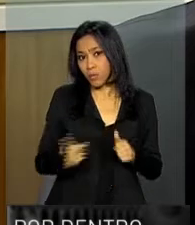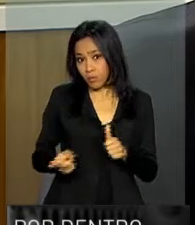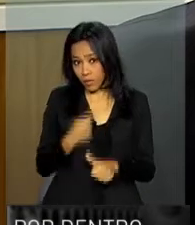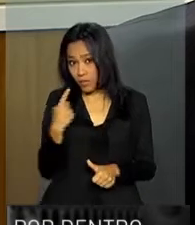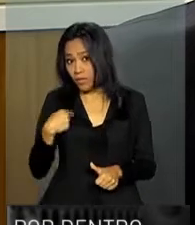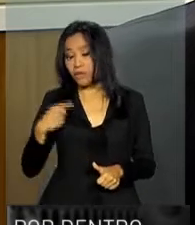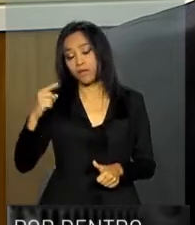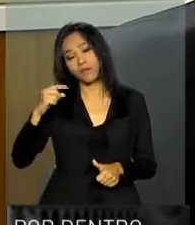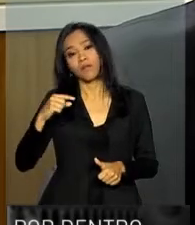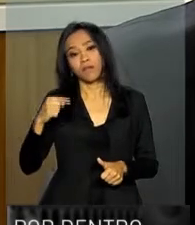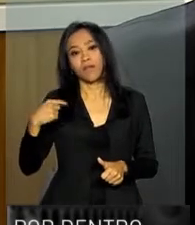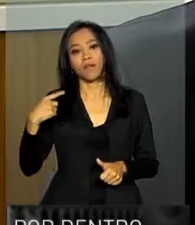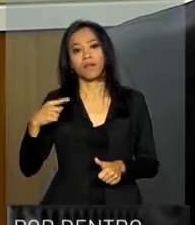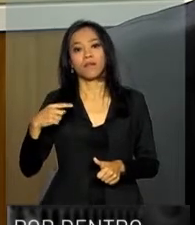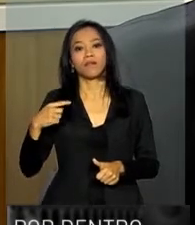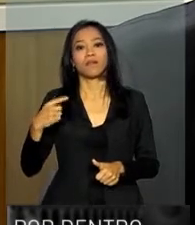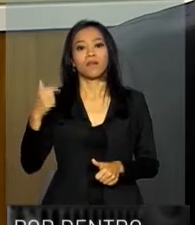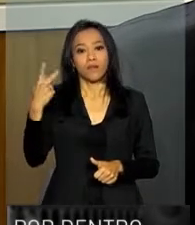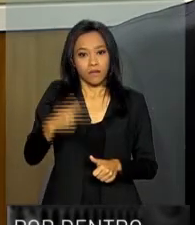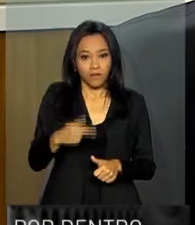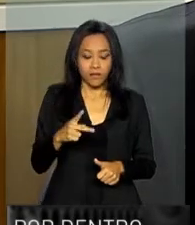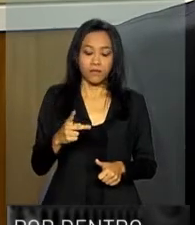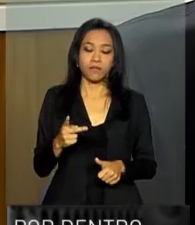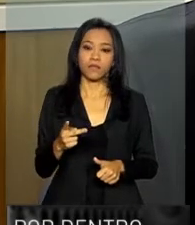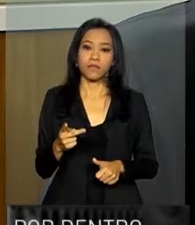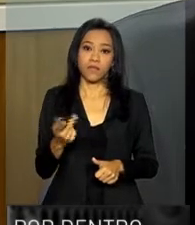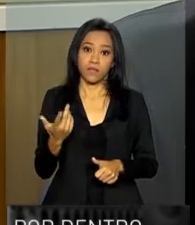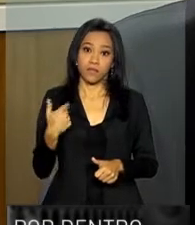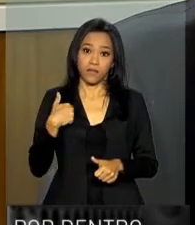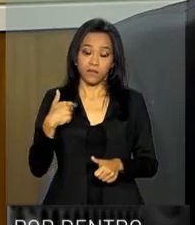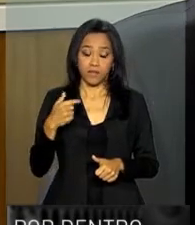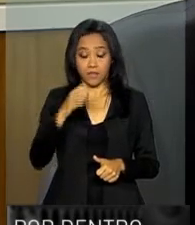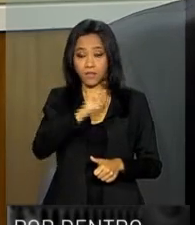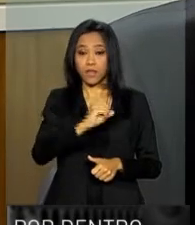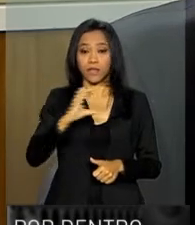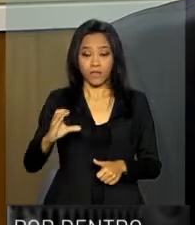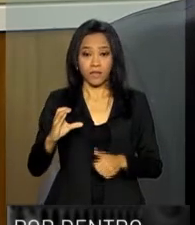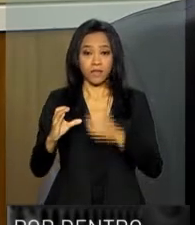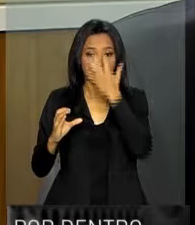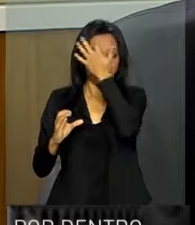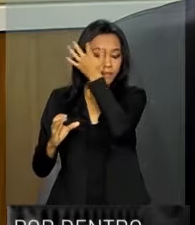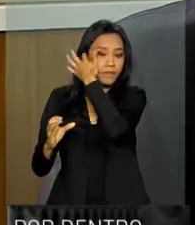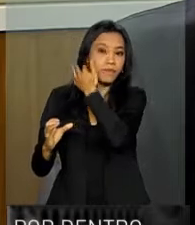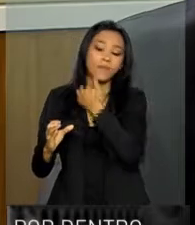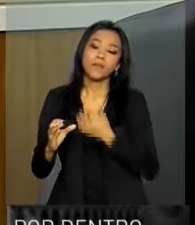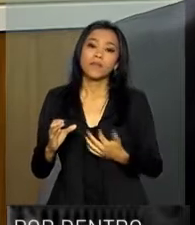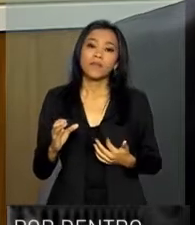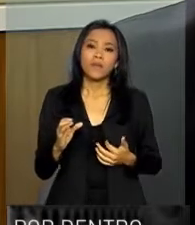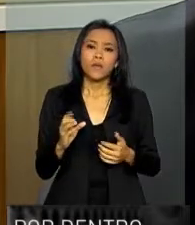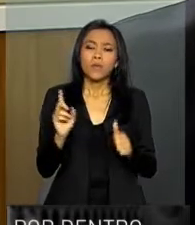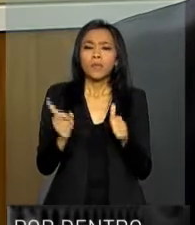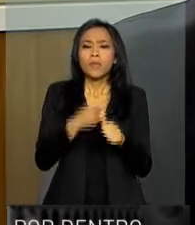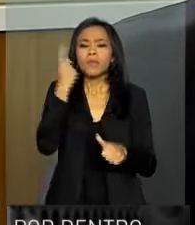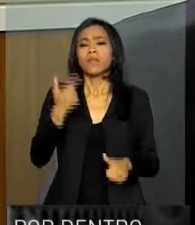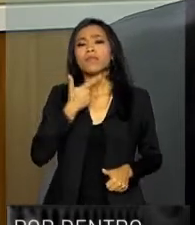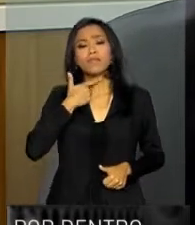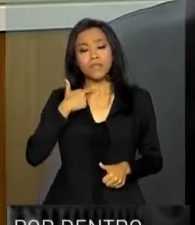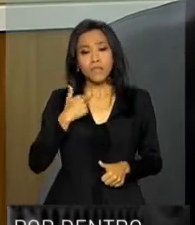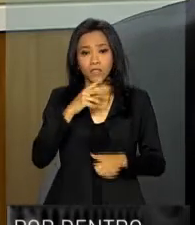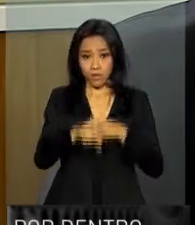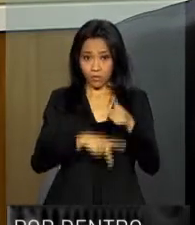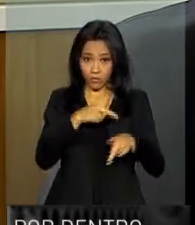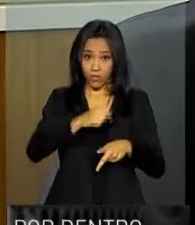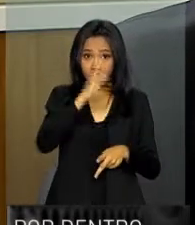muitos anos o ex diretor nacional aqui no meu estado de santa catarina e o primeiro desejo do brasileiro é